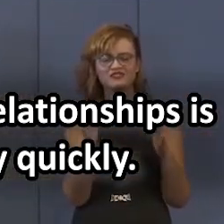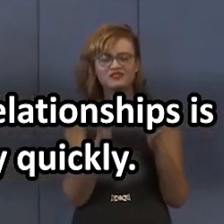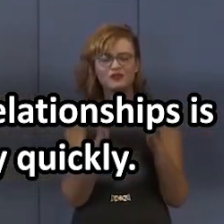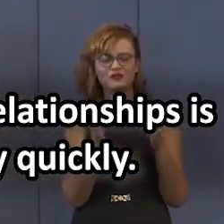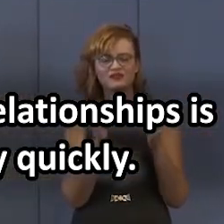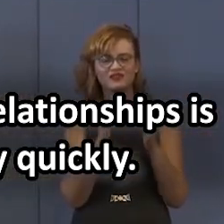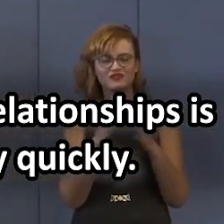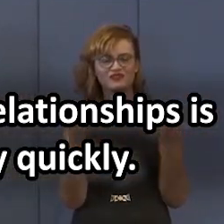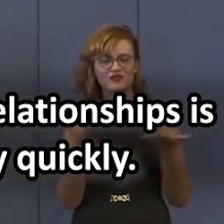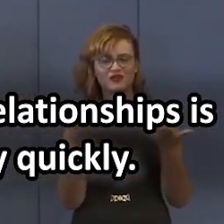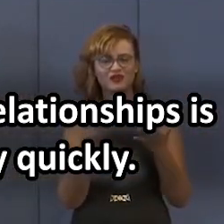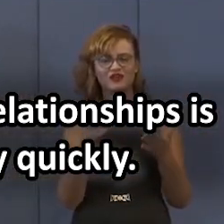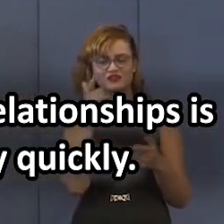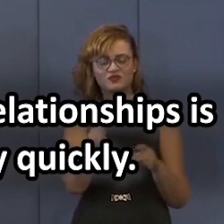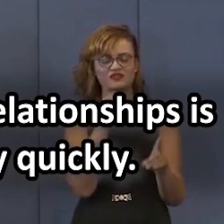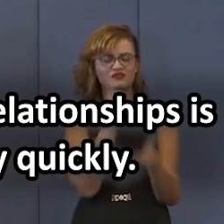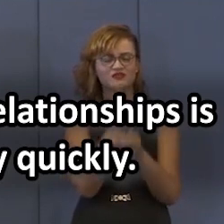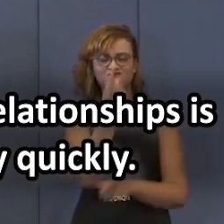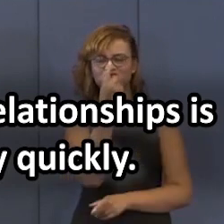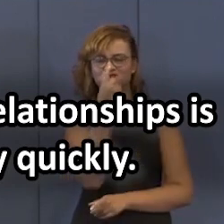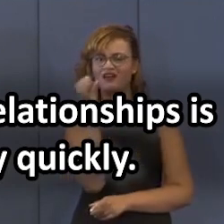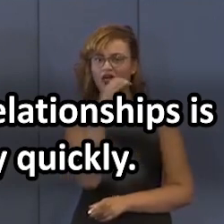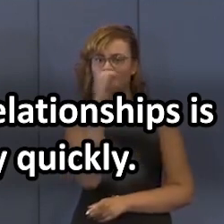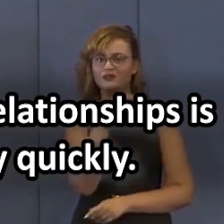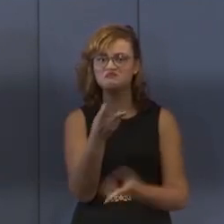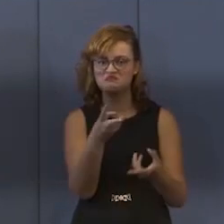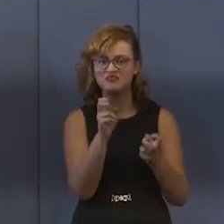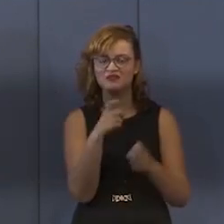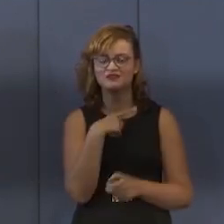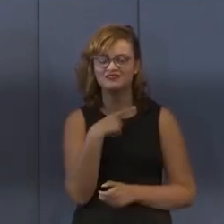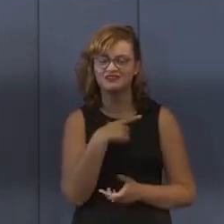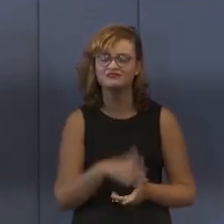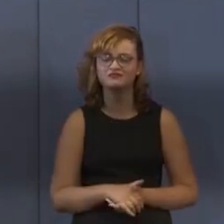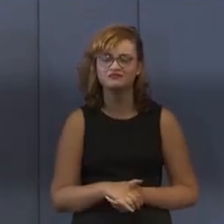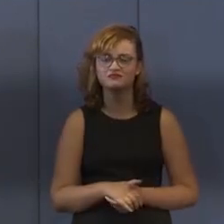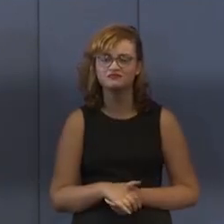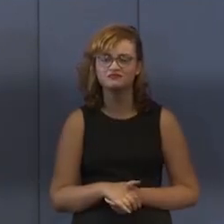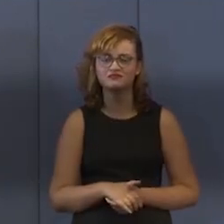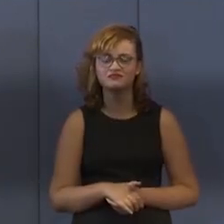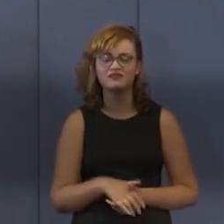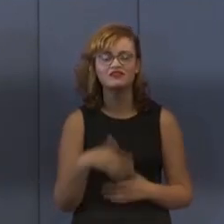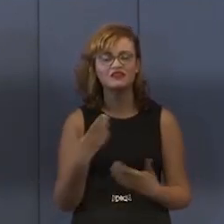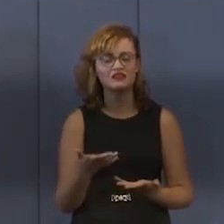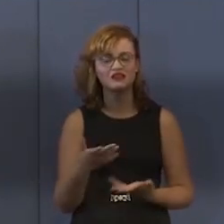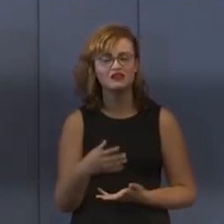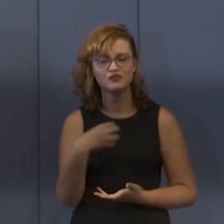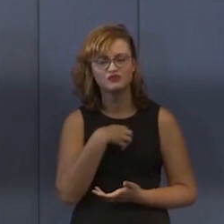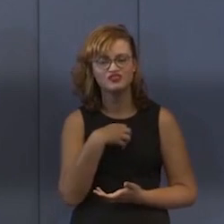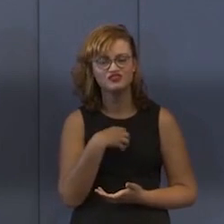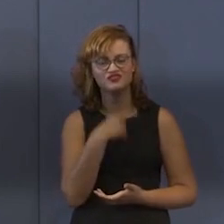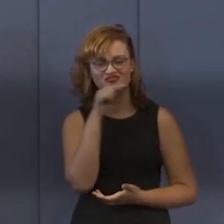a capacidade que a gente tem de identificar as afinidades muito rapidamente. E senti no